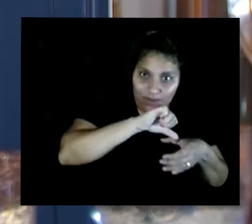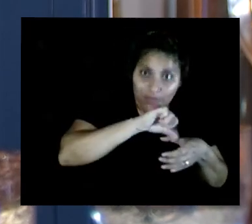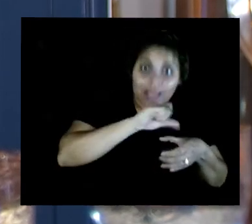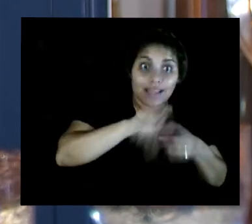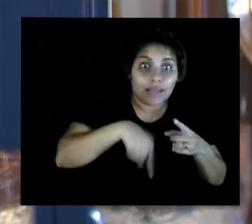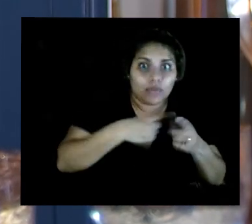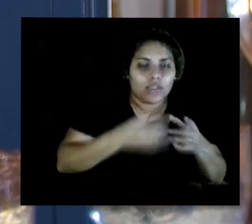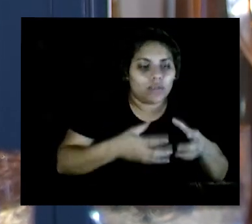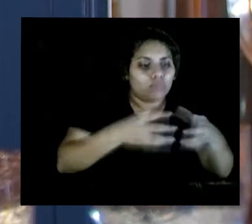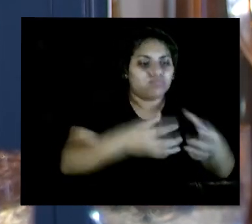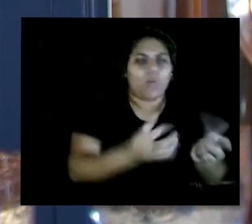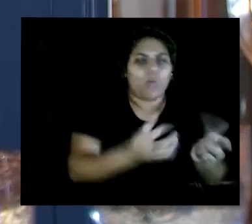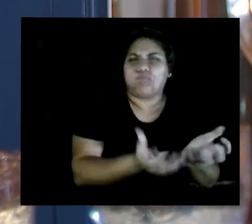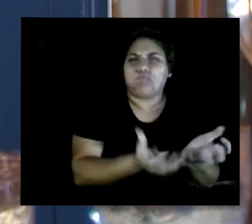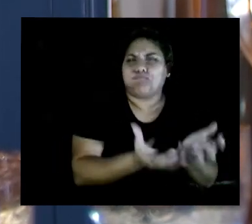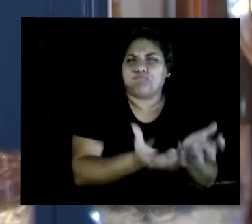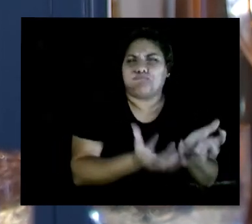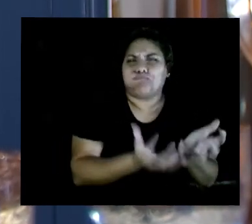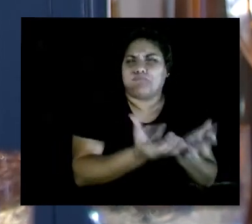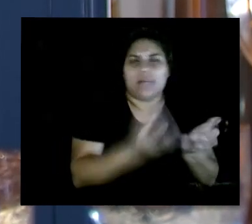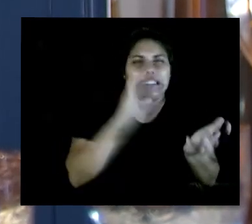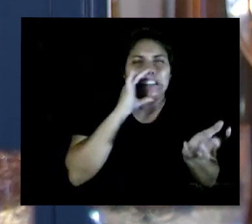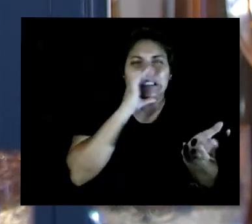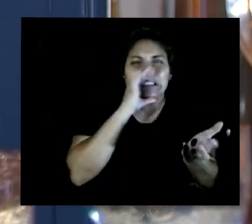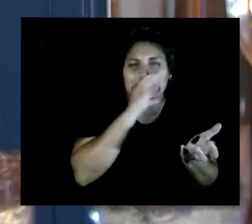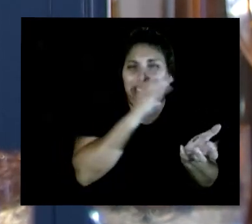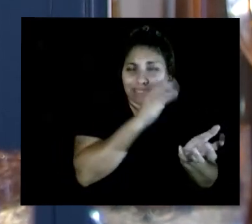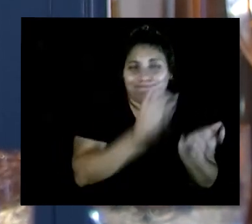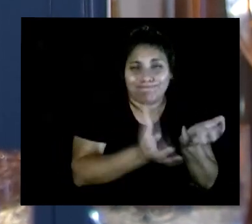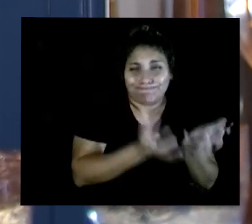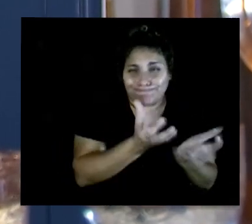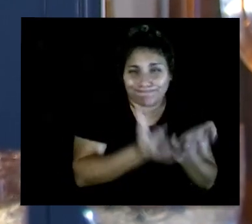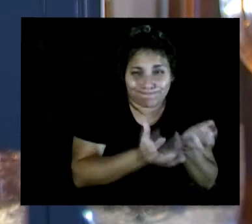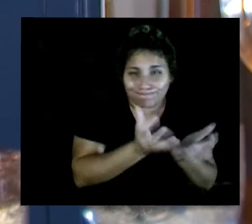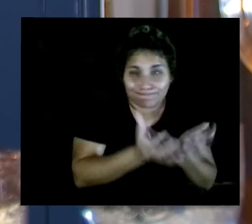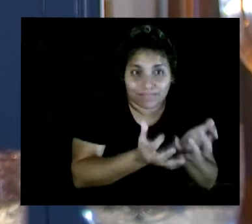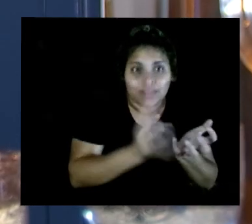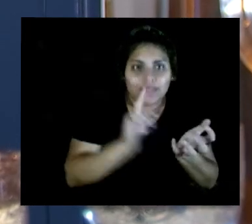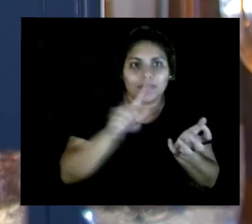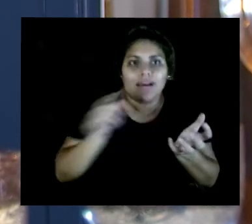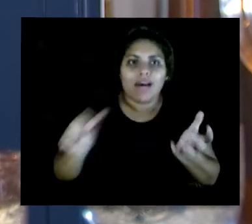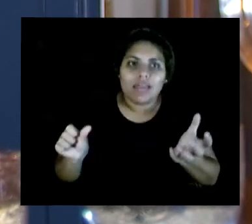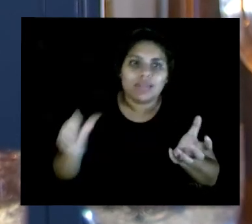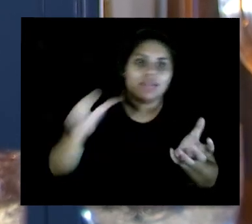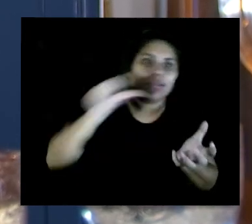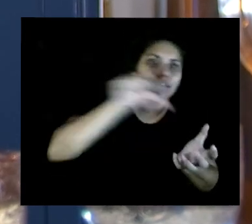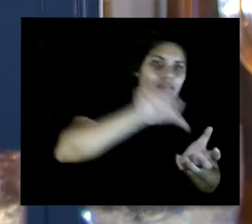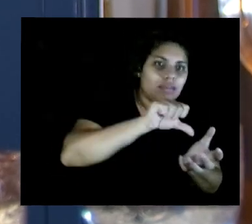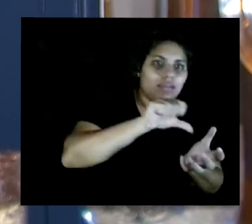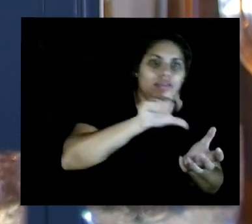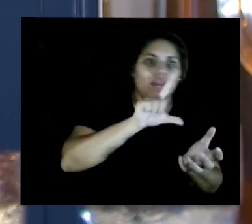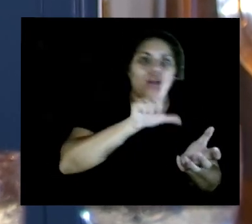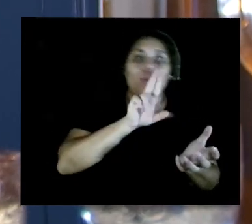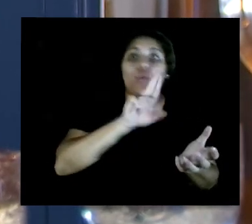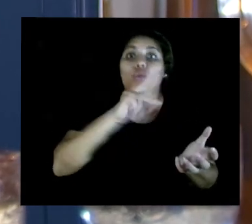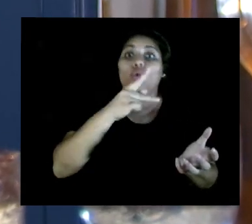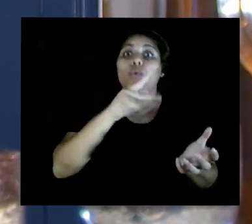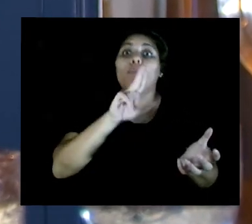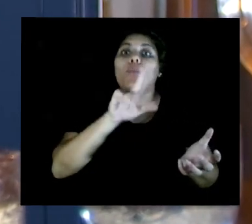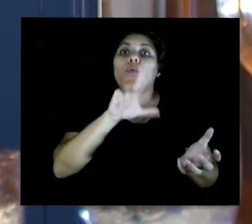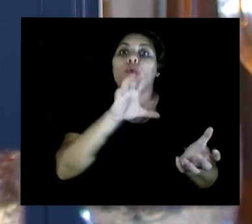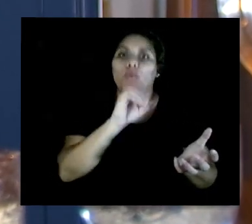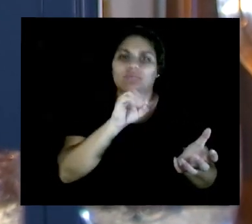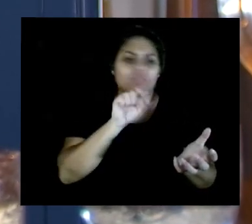nós vamos por um processo de fervura e aí nós vamos, nesse processo de fervura, adicionar lúpulo, que é o que vai trazer amargor à